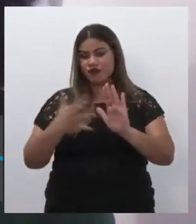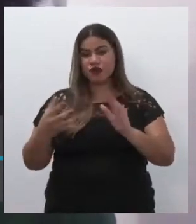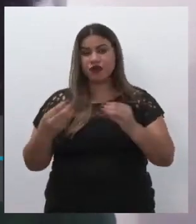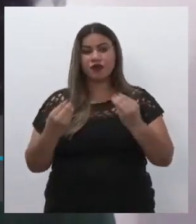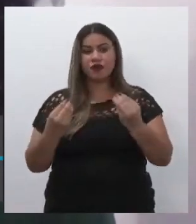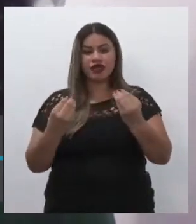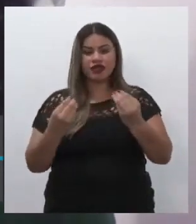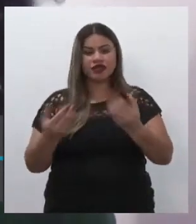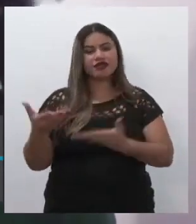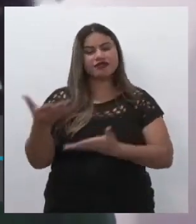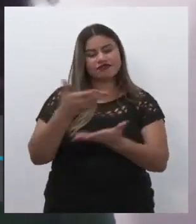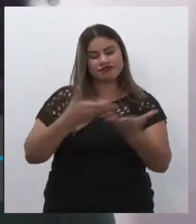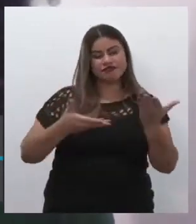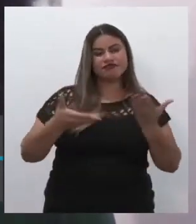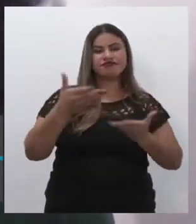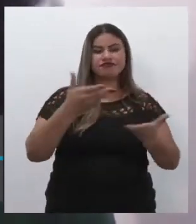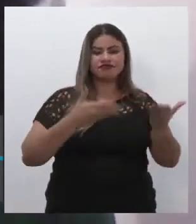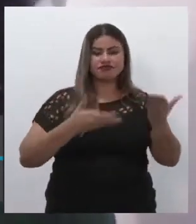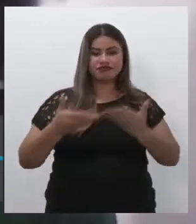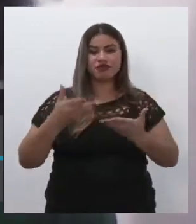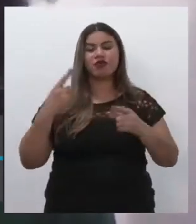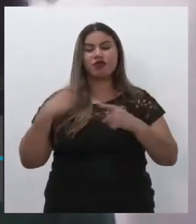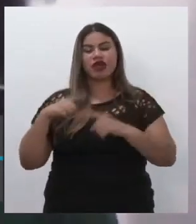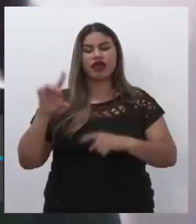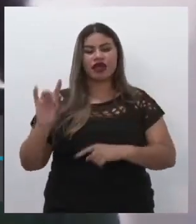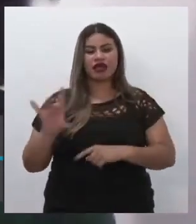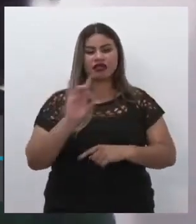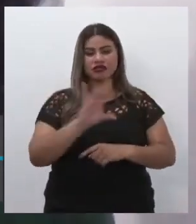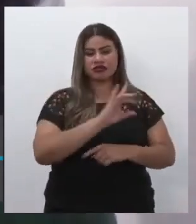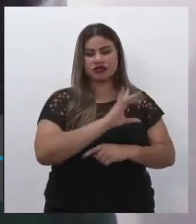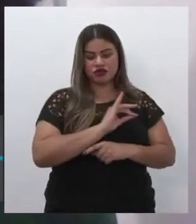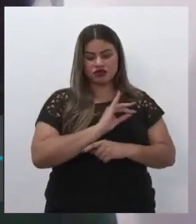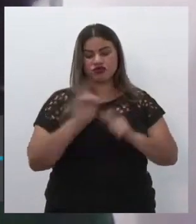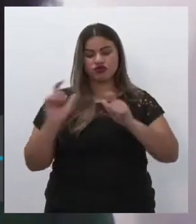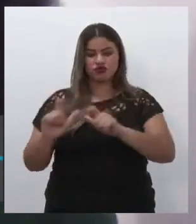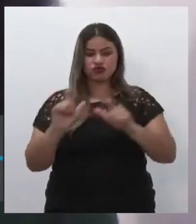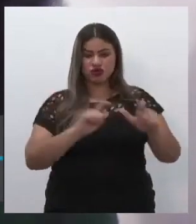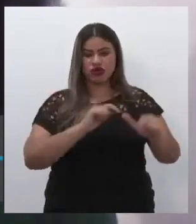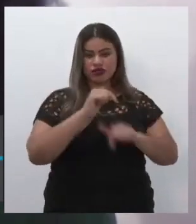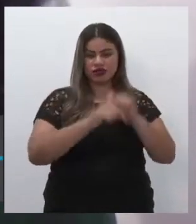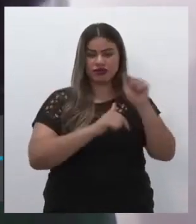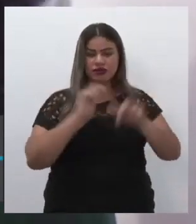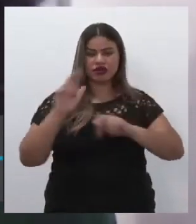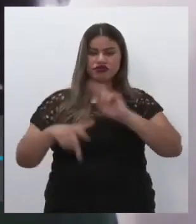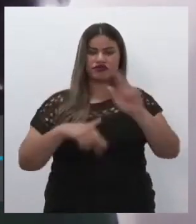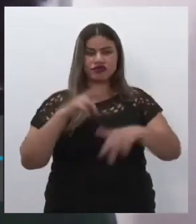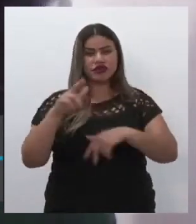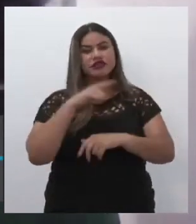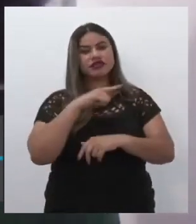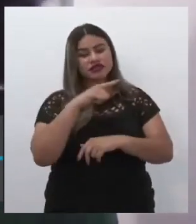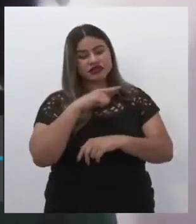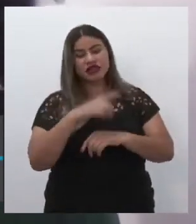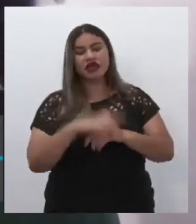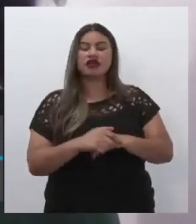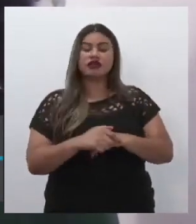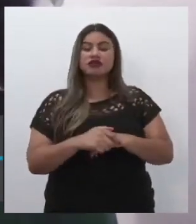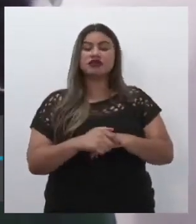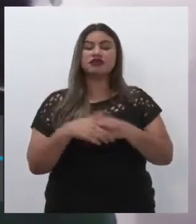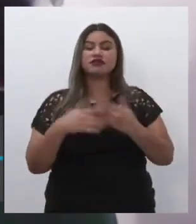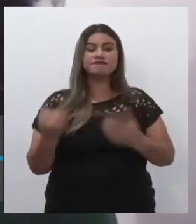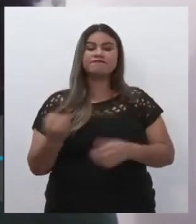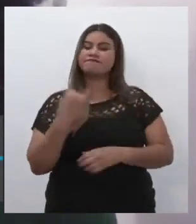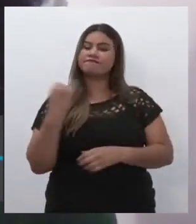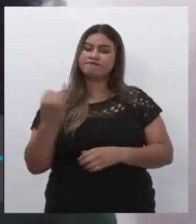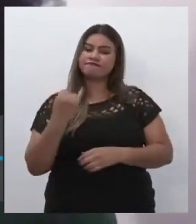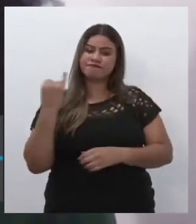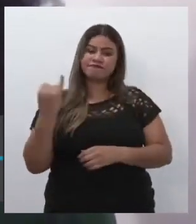para compartilhar, né? Porque cada um em seu espaço trabalha de forma diferente, e isso é muito